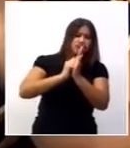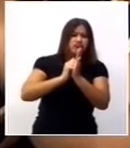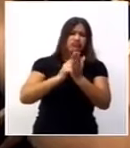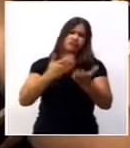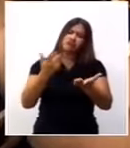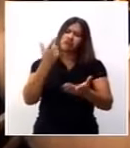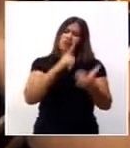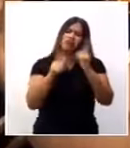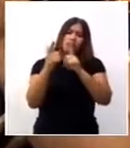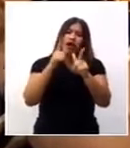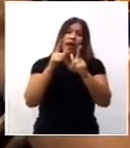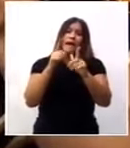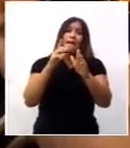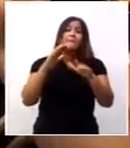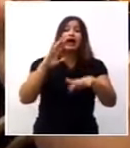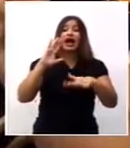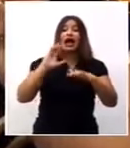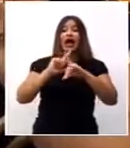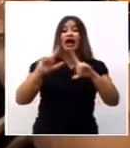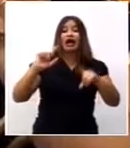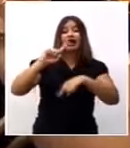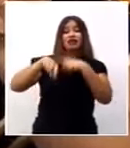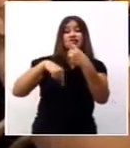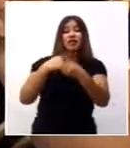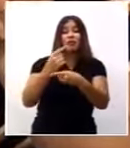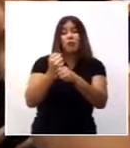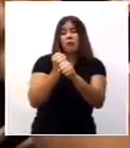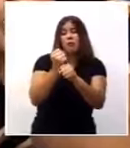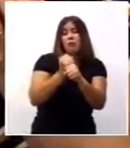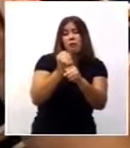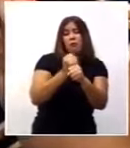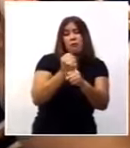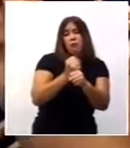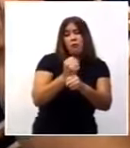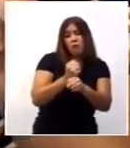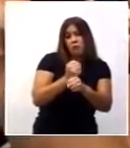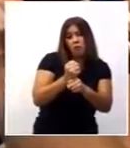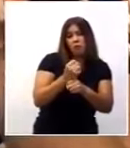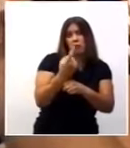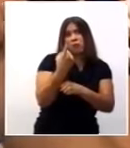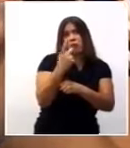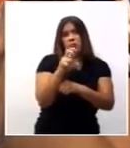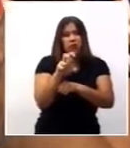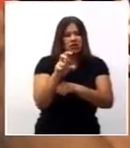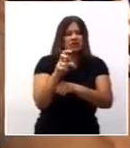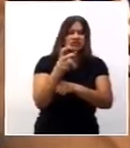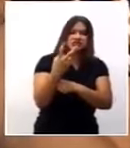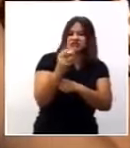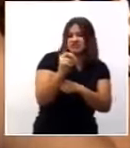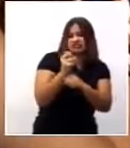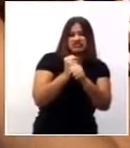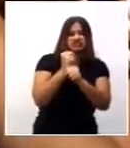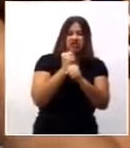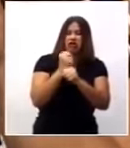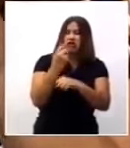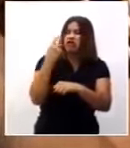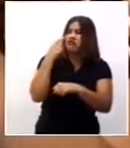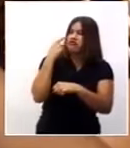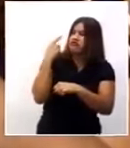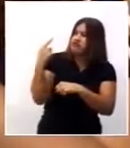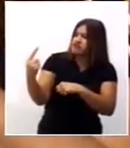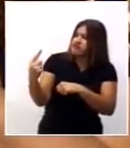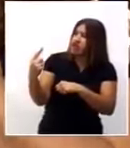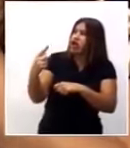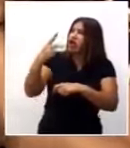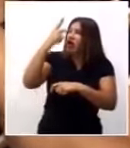10, 15 anos, vocês vão trabalhar com esse material, vão achar esse material na casa do pai de vocês, ou vocês terem ele, ou alguém,